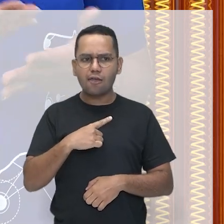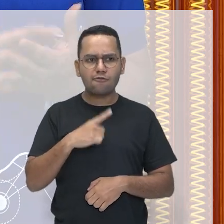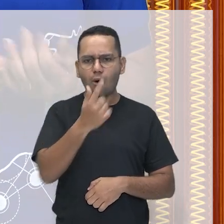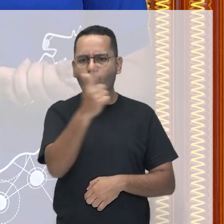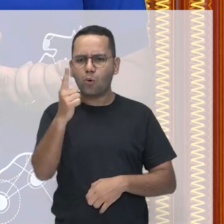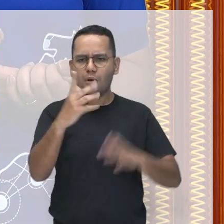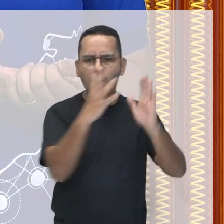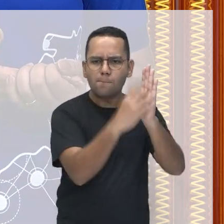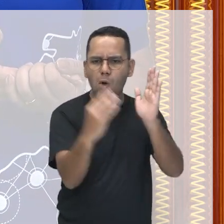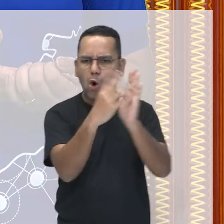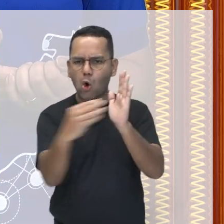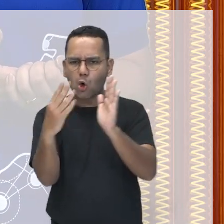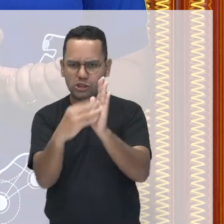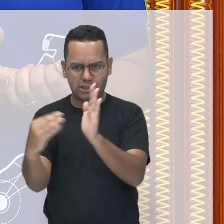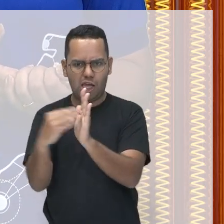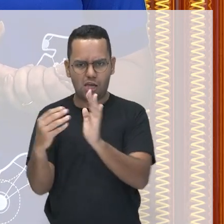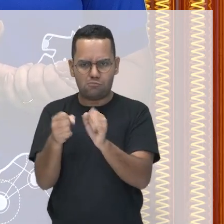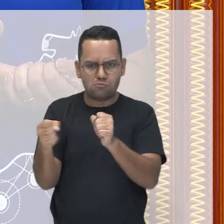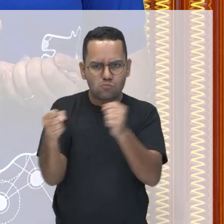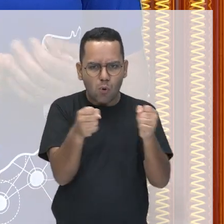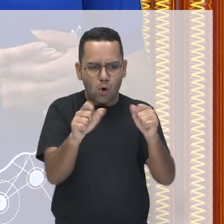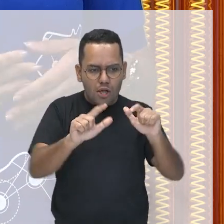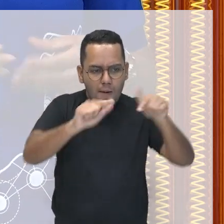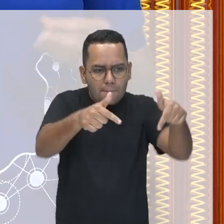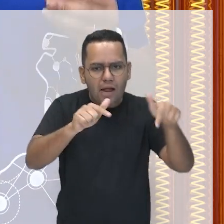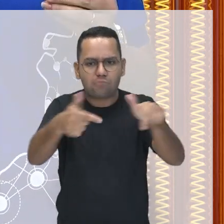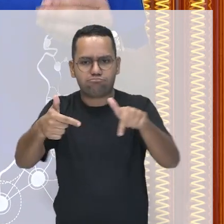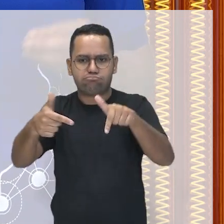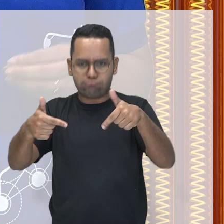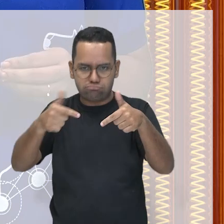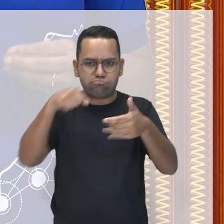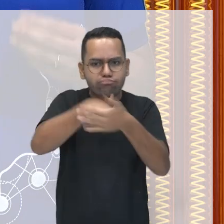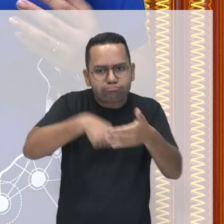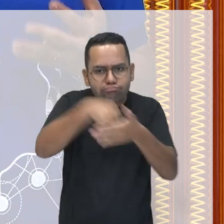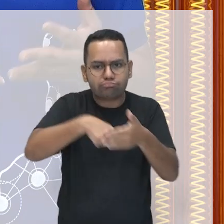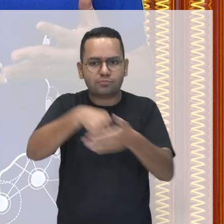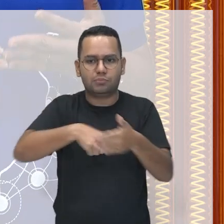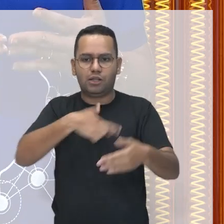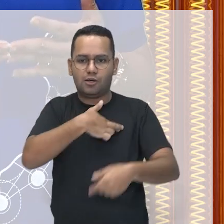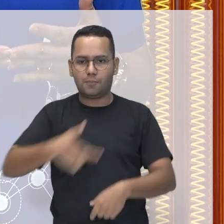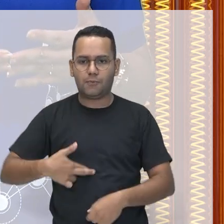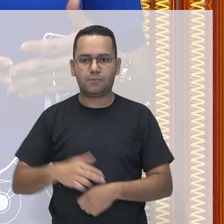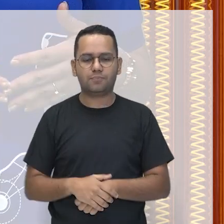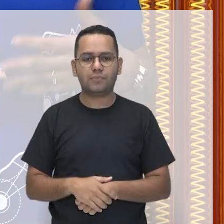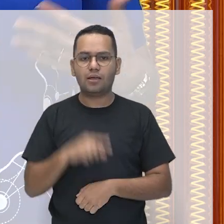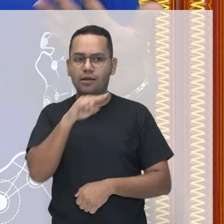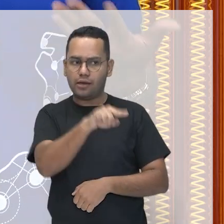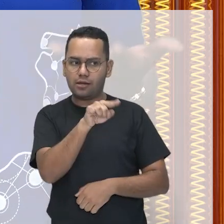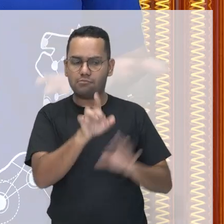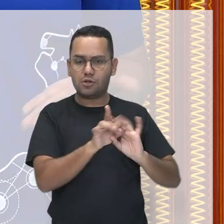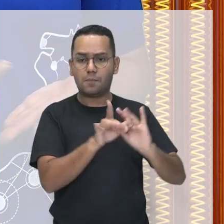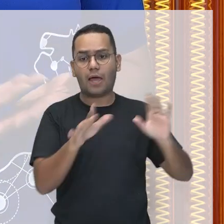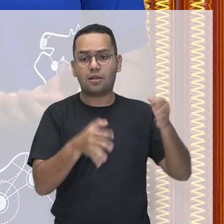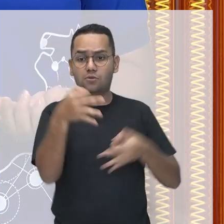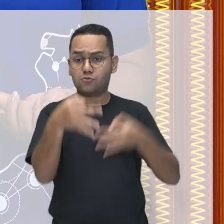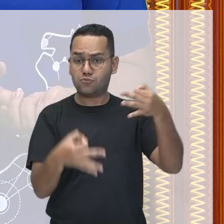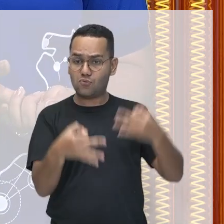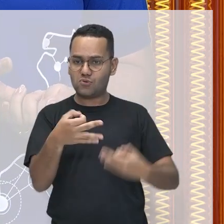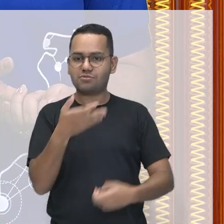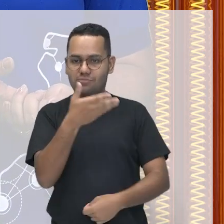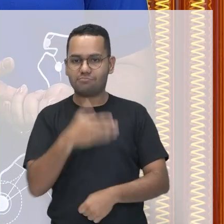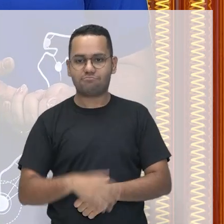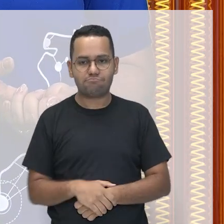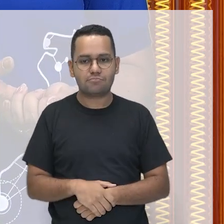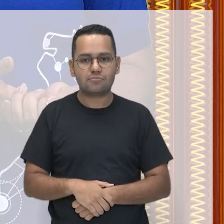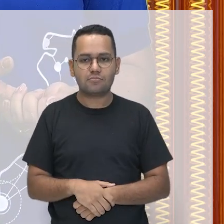e legitimaram a luta pela República. Tornou-se símbolo de liberdade e justiça e ainda influenciou